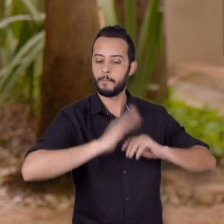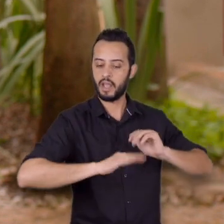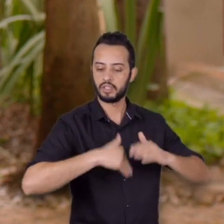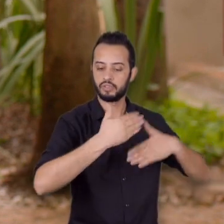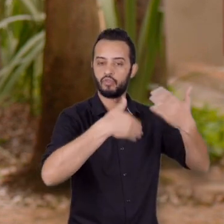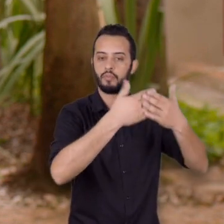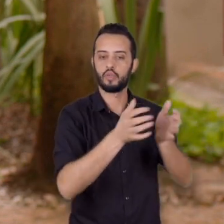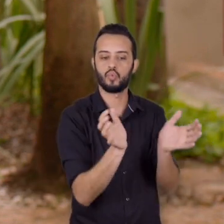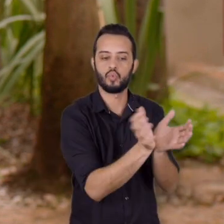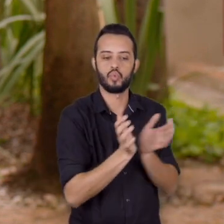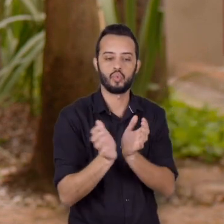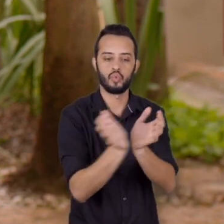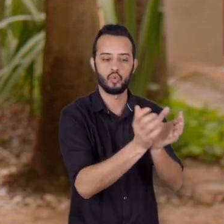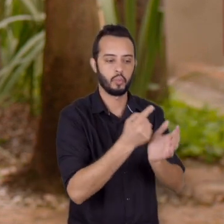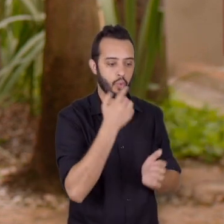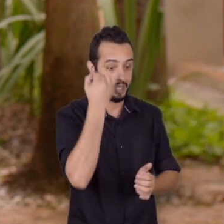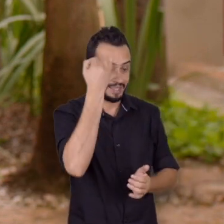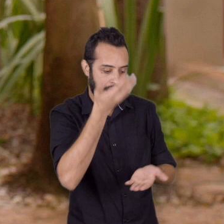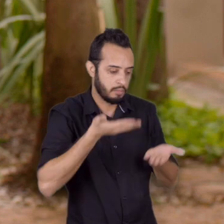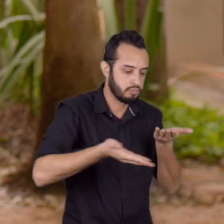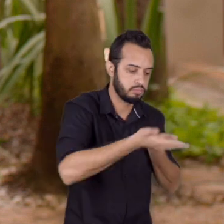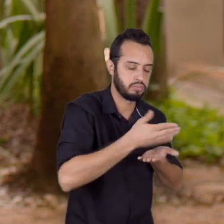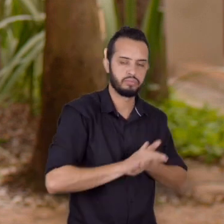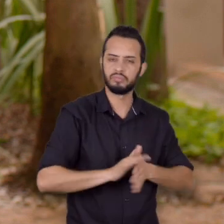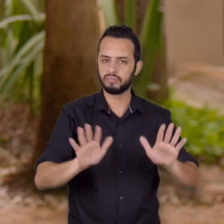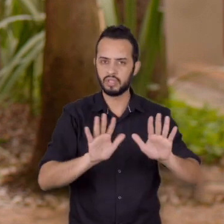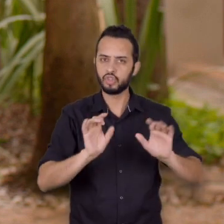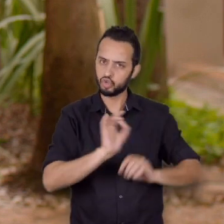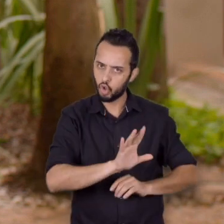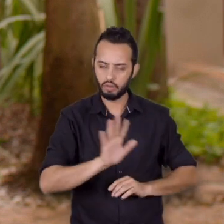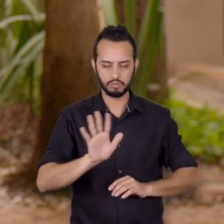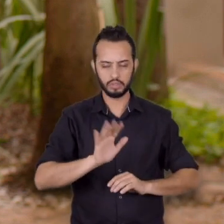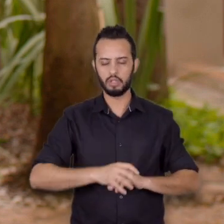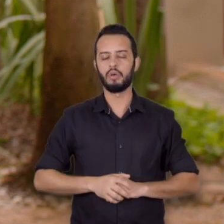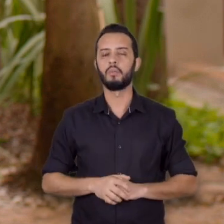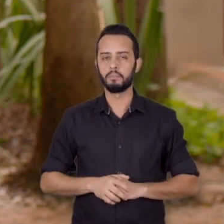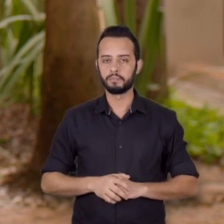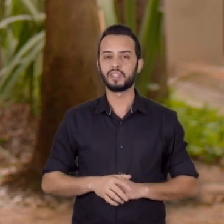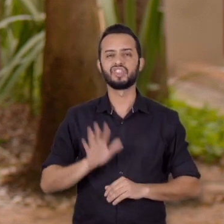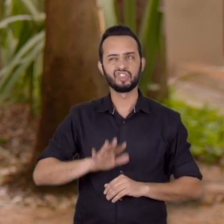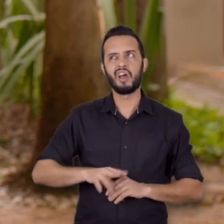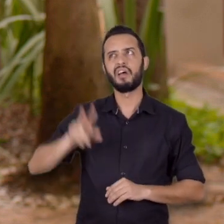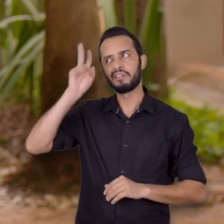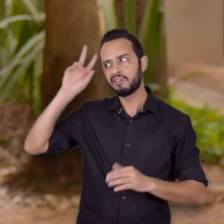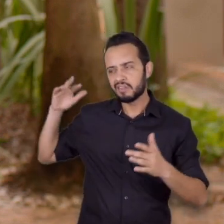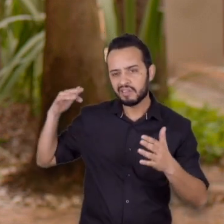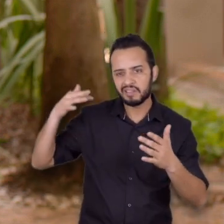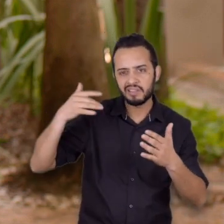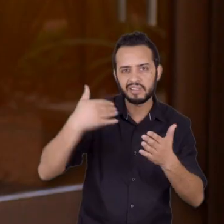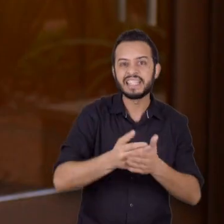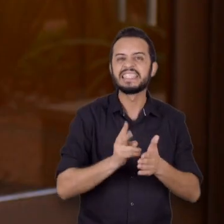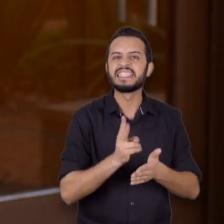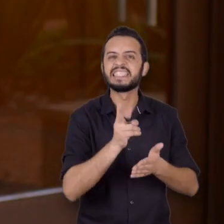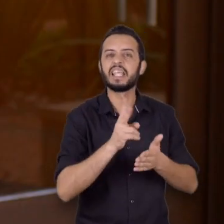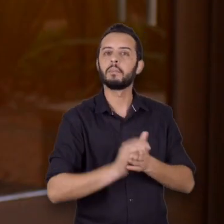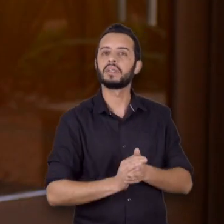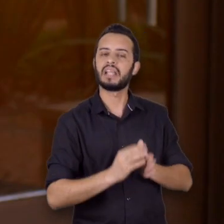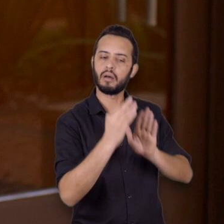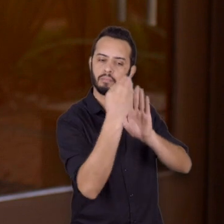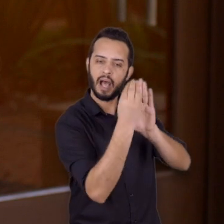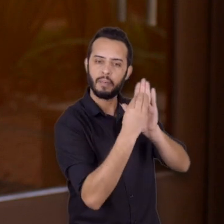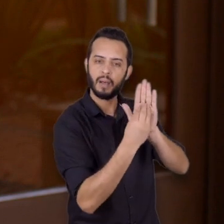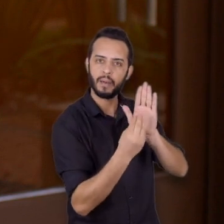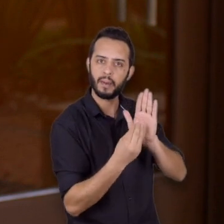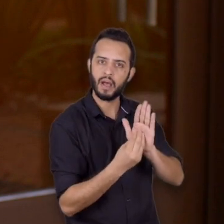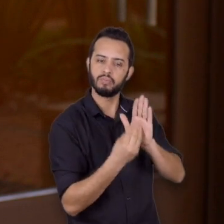com um grupo e nós compartilhamos ideias. Também no sentido de que isso está sendo prescrutado, dadificado. Você tem um lado que é